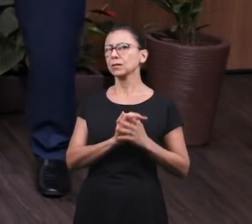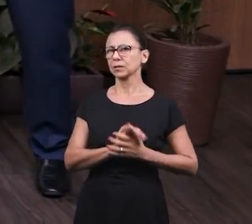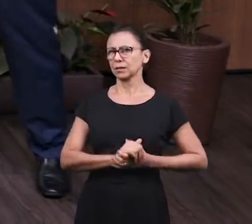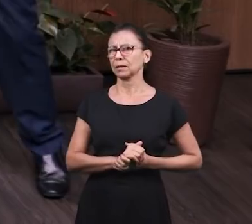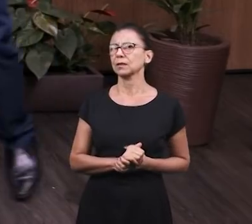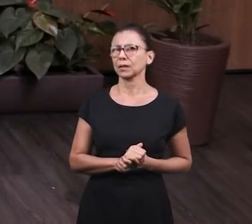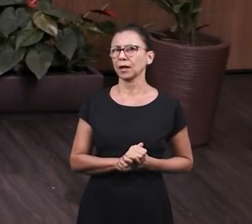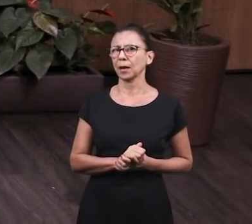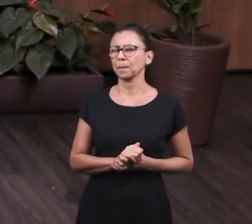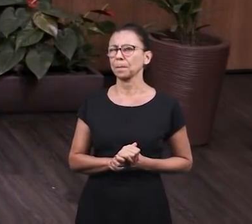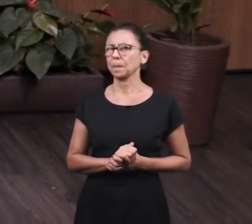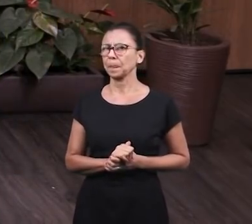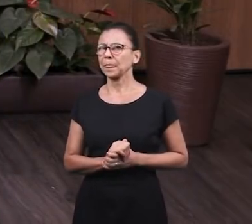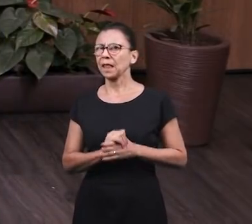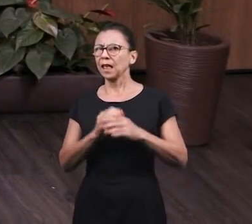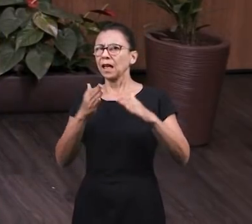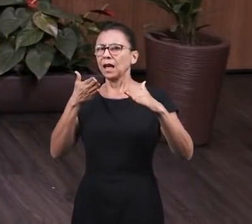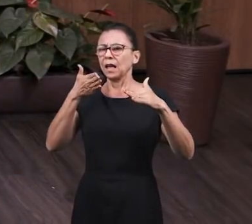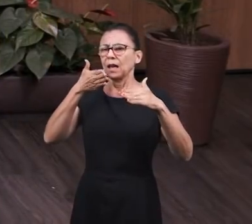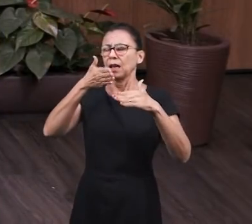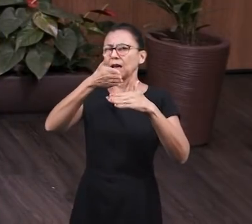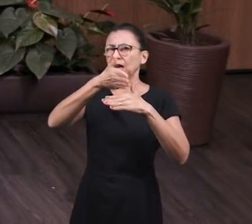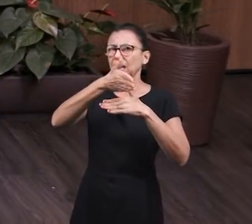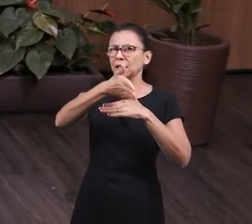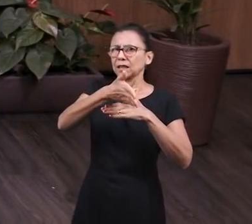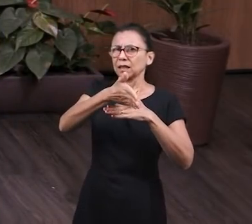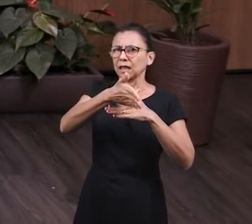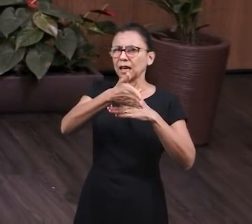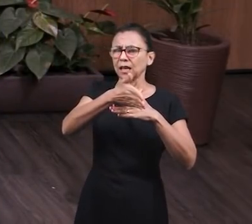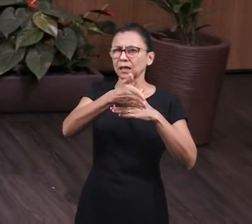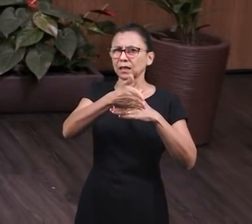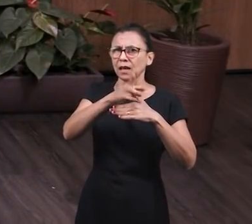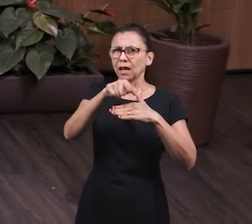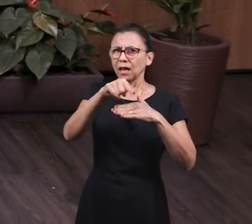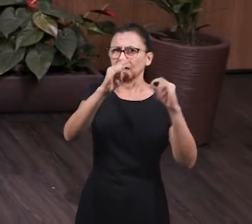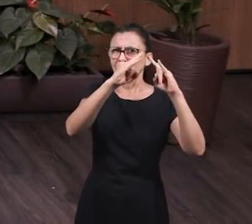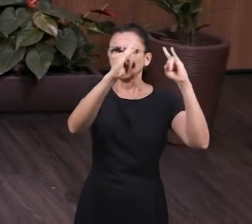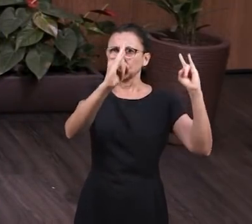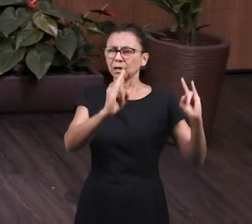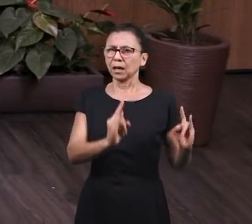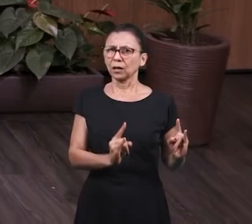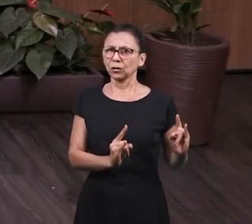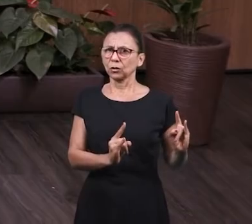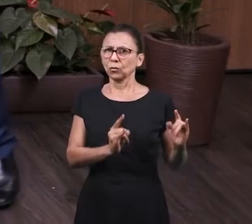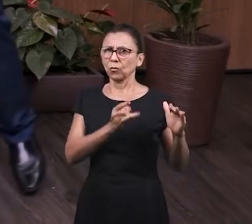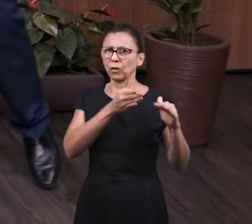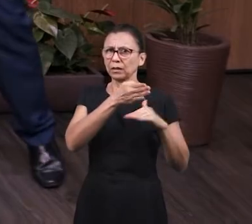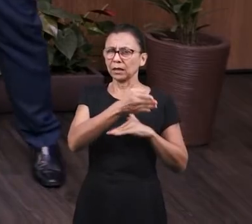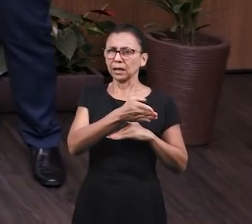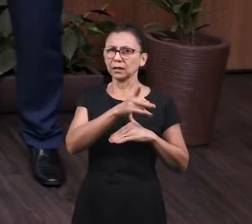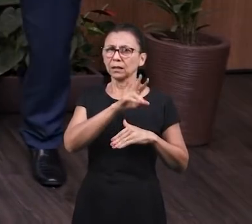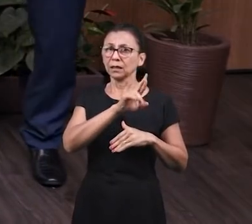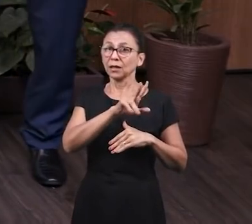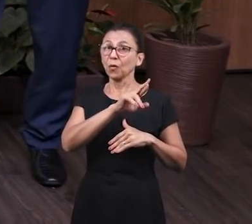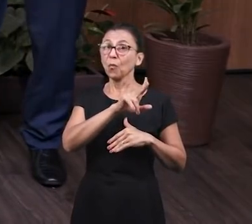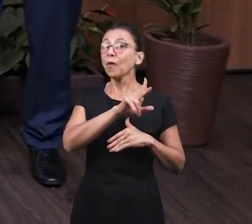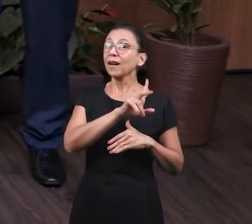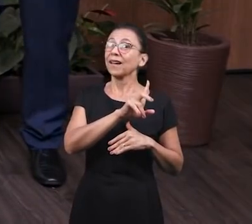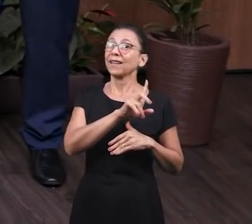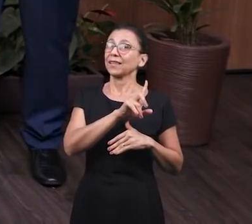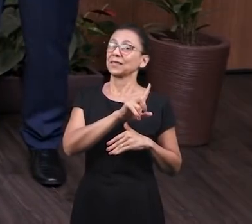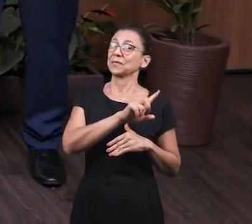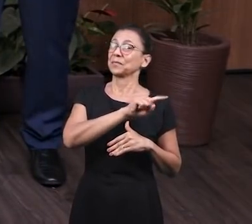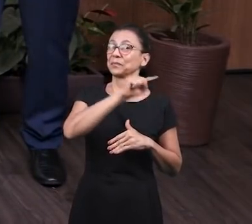entrada não agora mais no tabernáculo do Velho Testamento histórico, mas a entrada